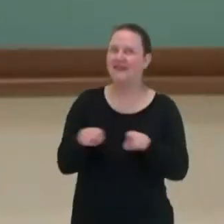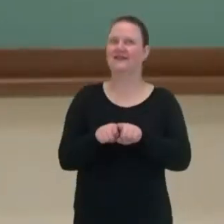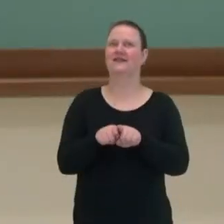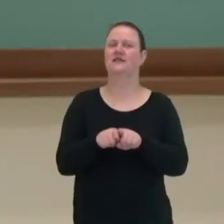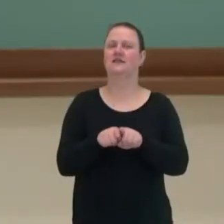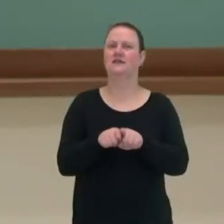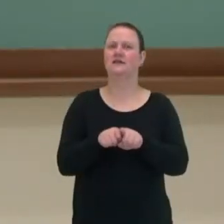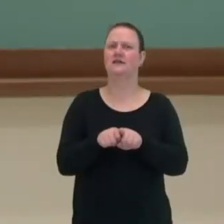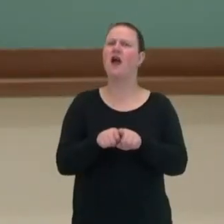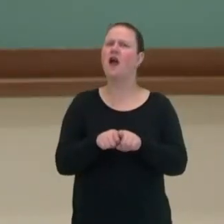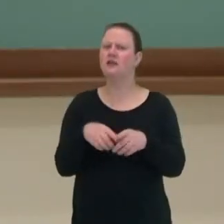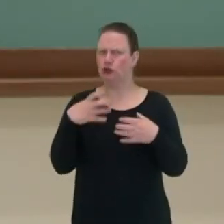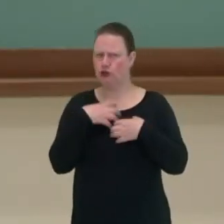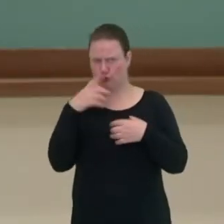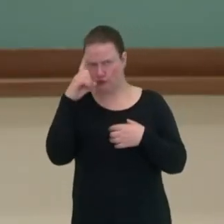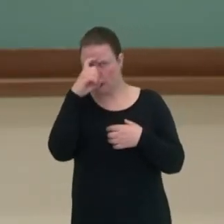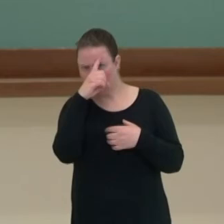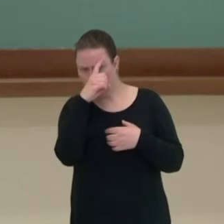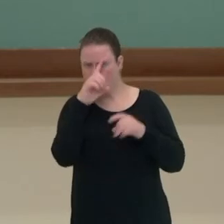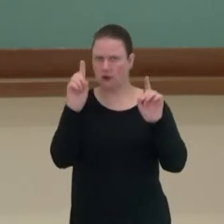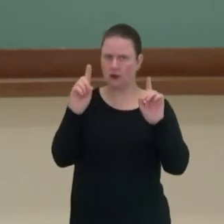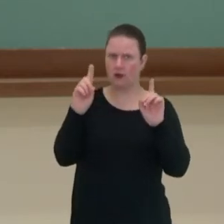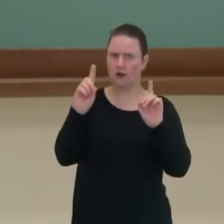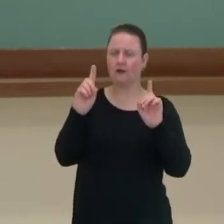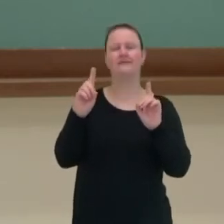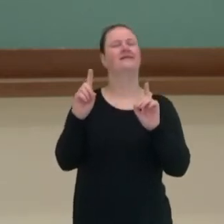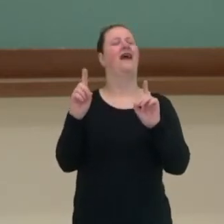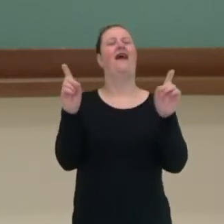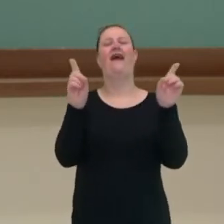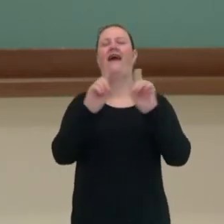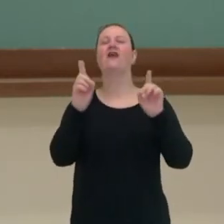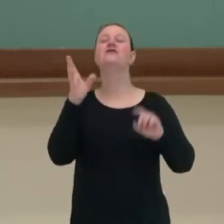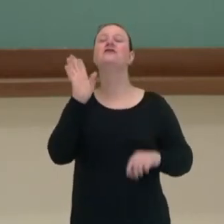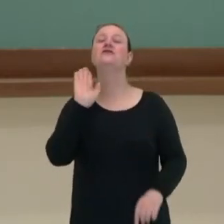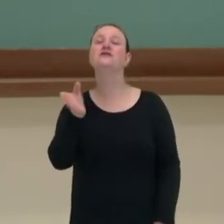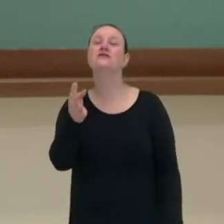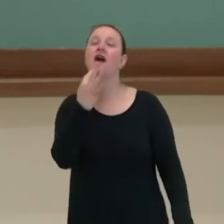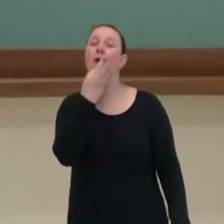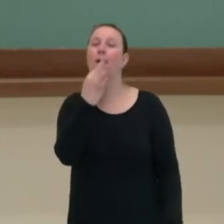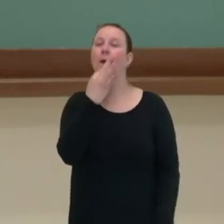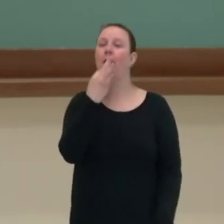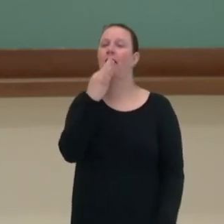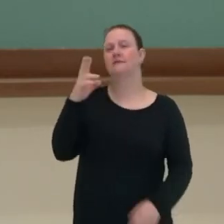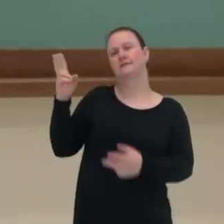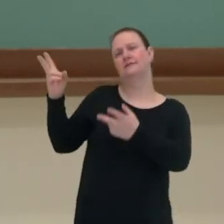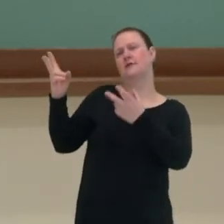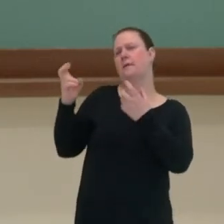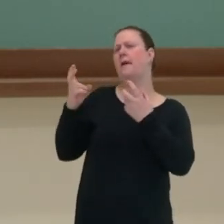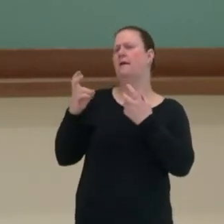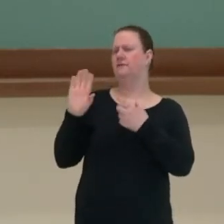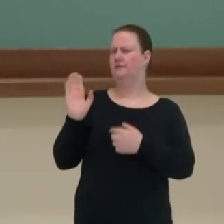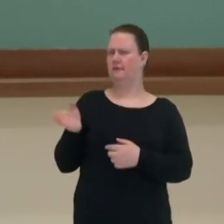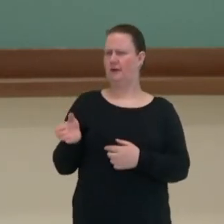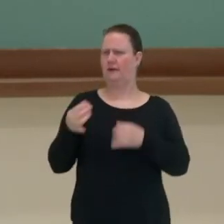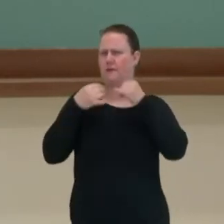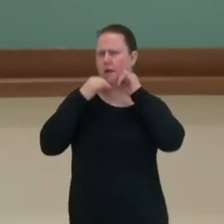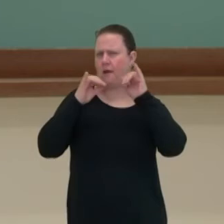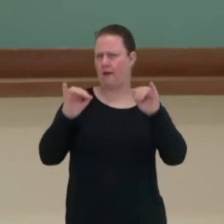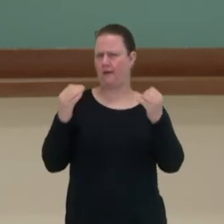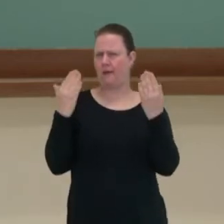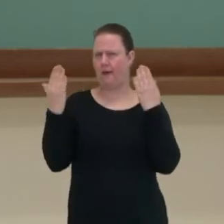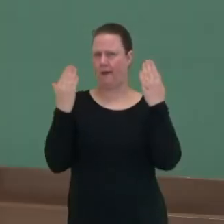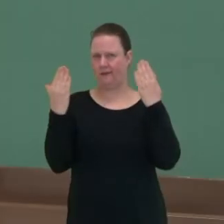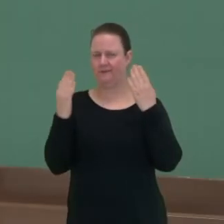Retornamos. Sentiu dificuldade nessa atividade? Provavelmente não, porque você já conhecia sobre circuito elétrico. Então vamos ver a resposta